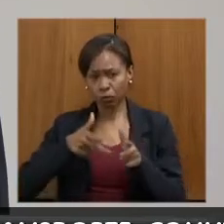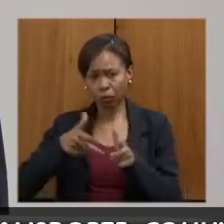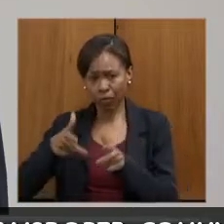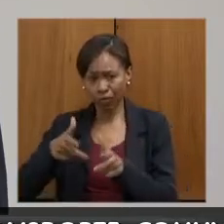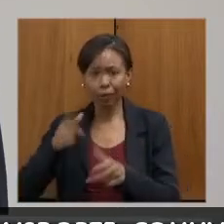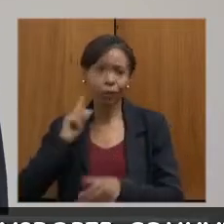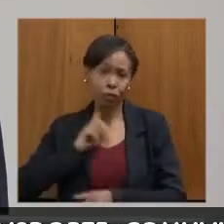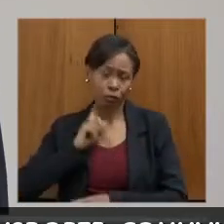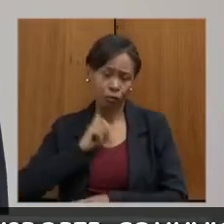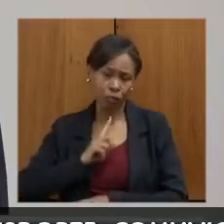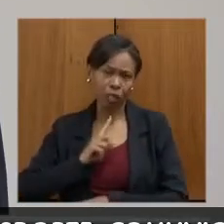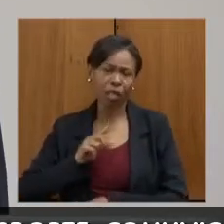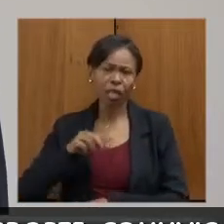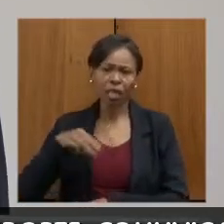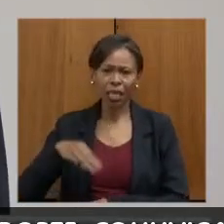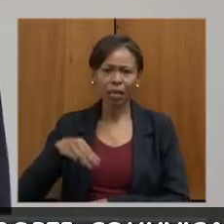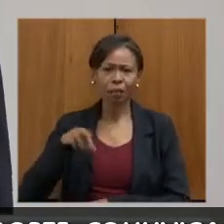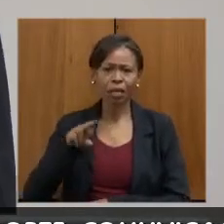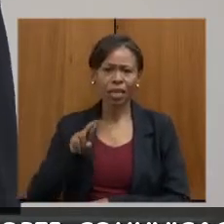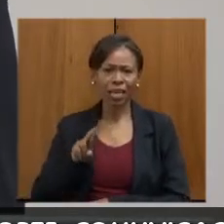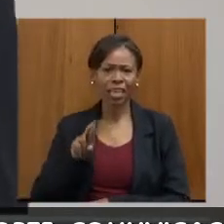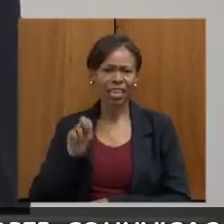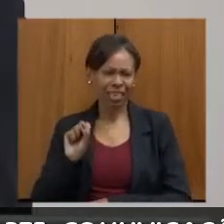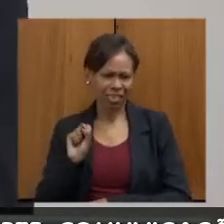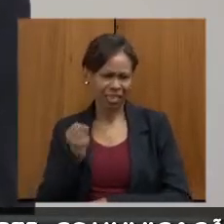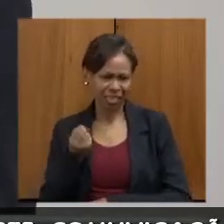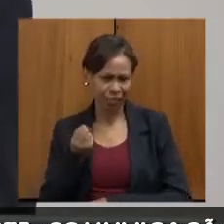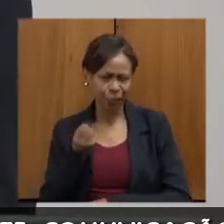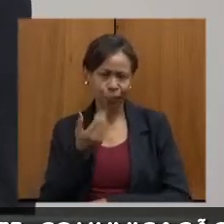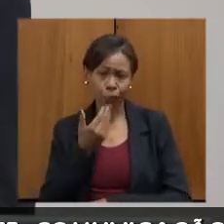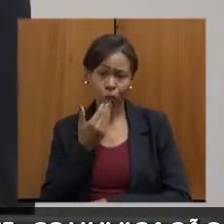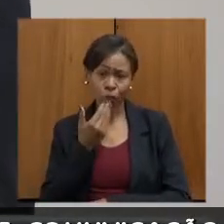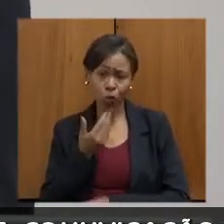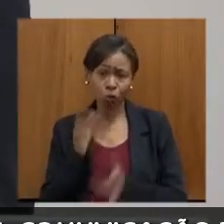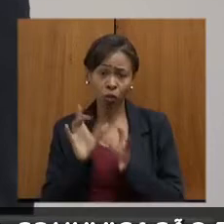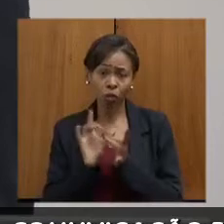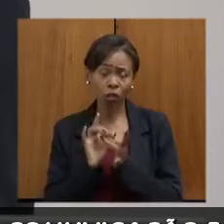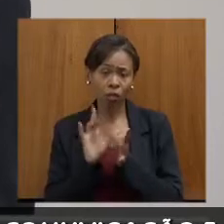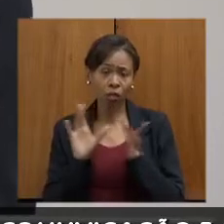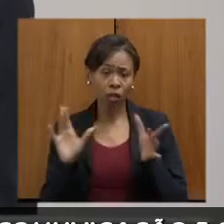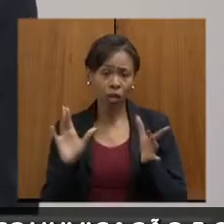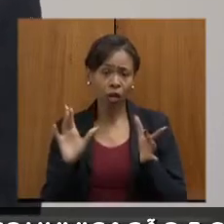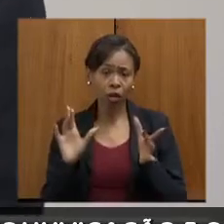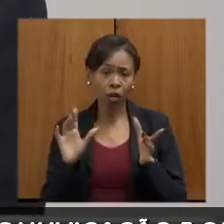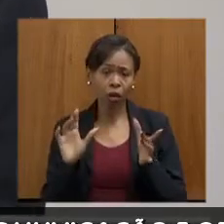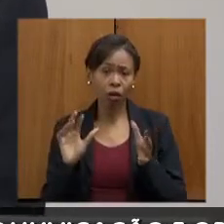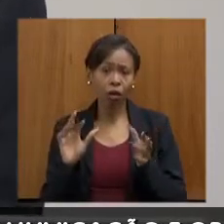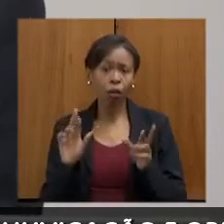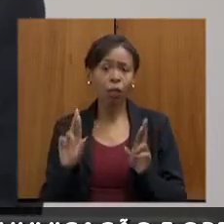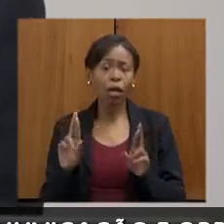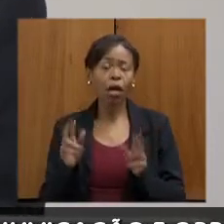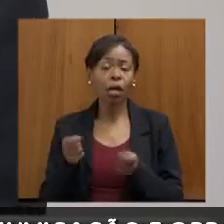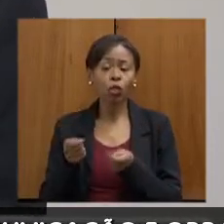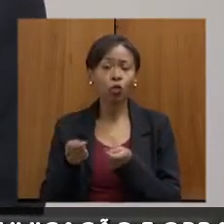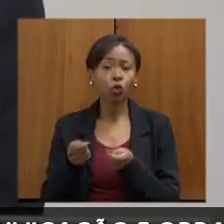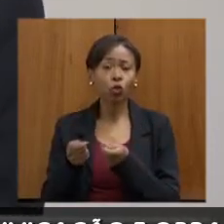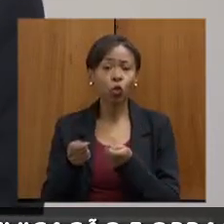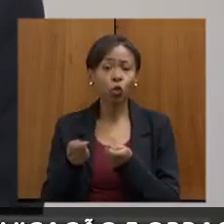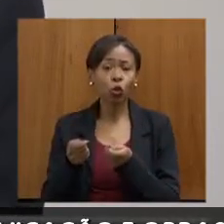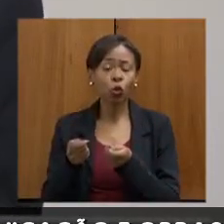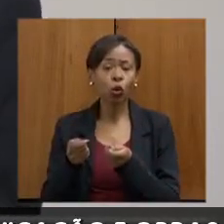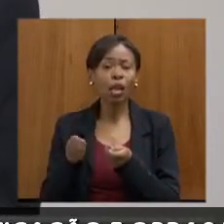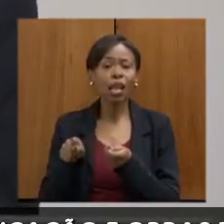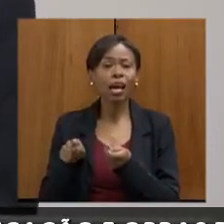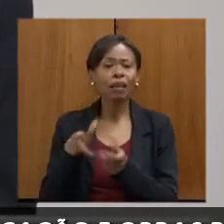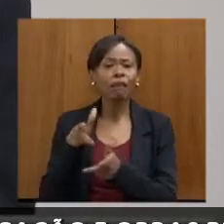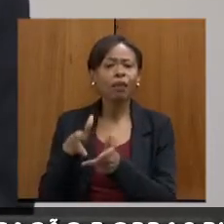MRS pedir autorização para operar e os últimos 37 Km da Ferrovia do